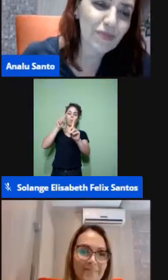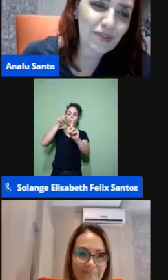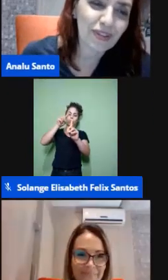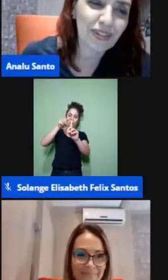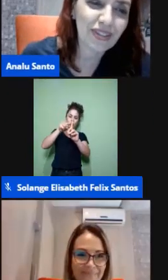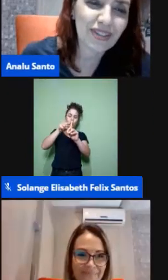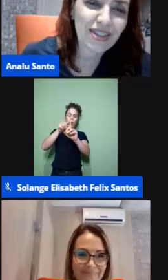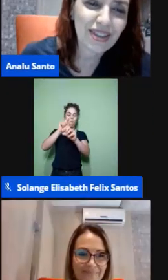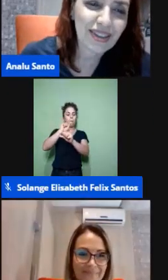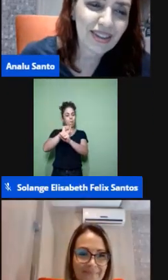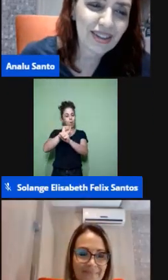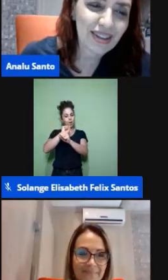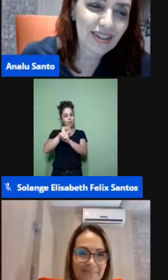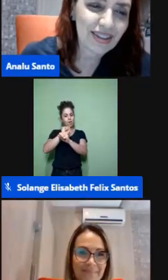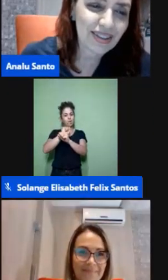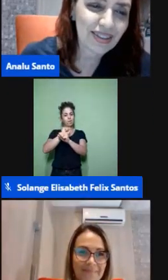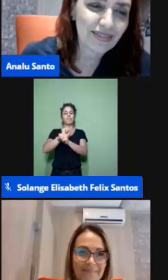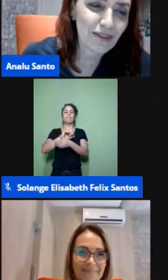tenha...